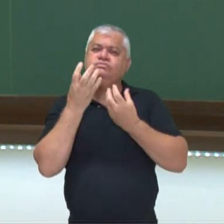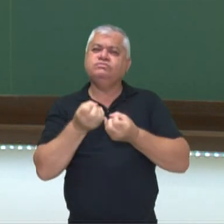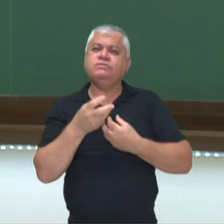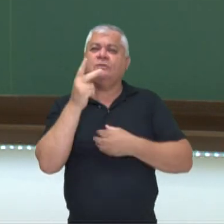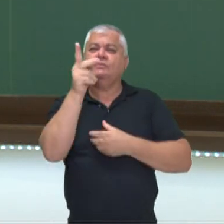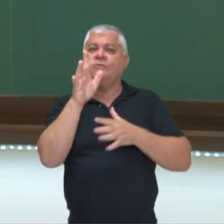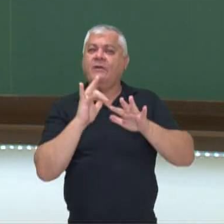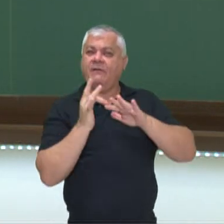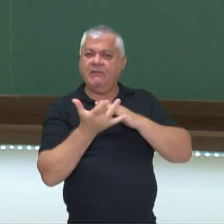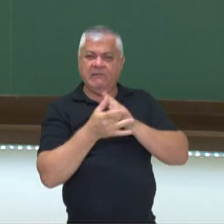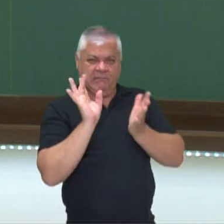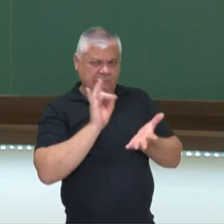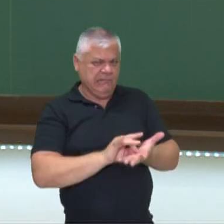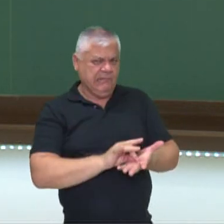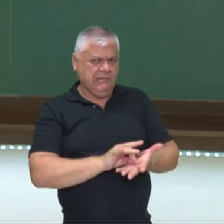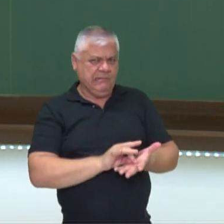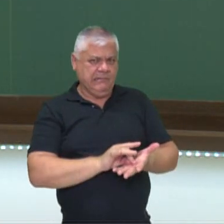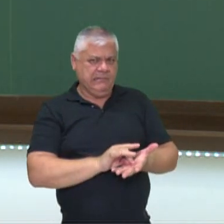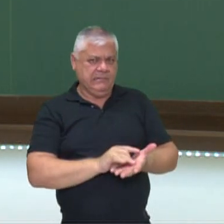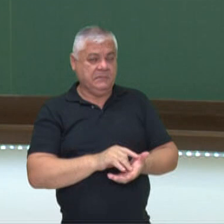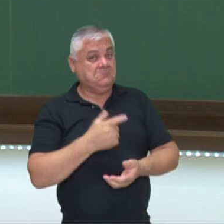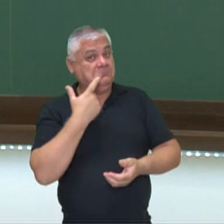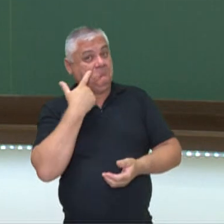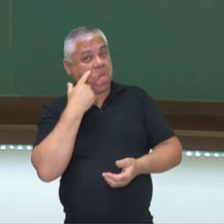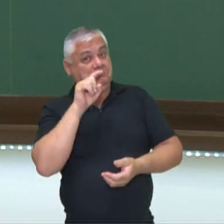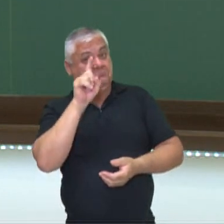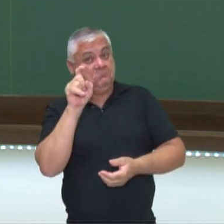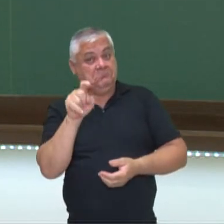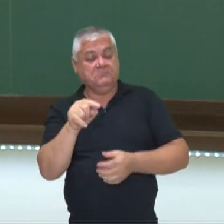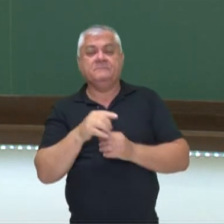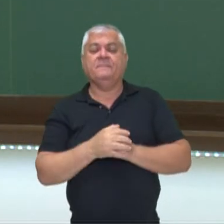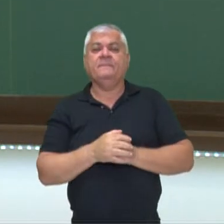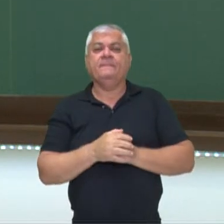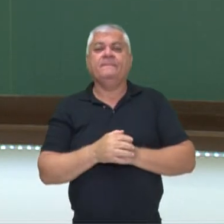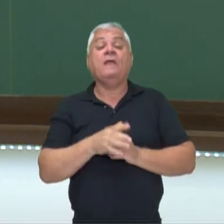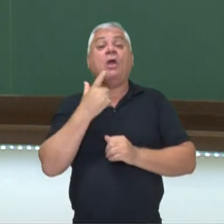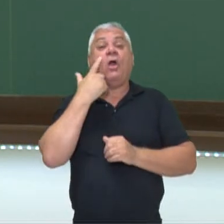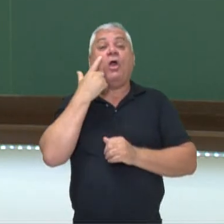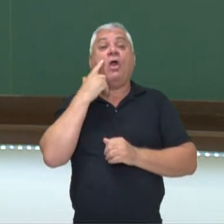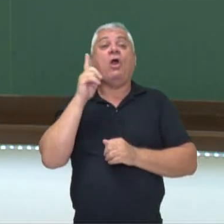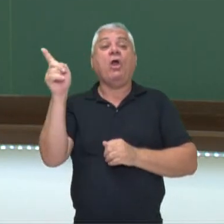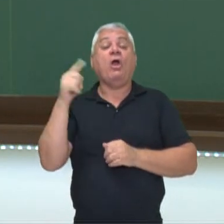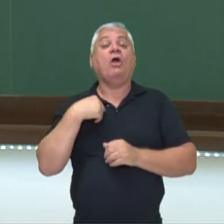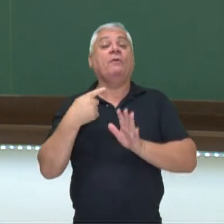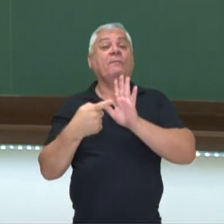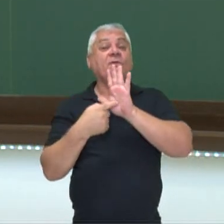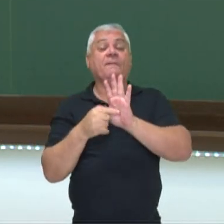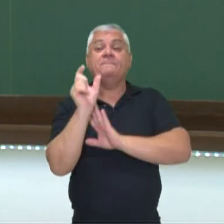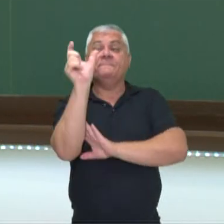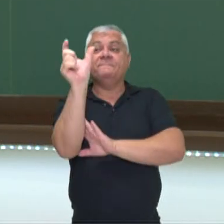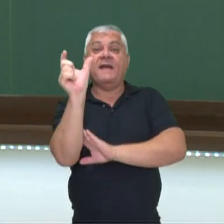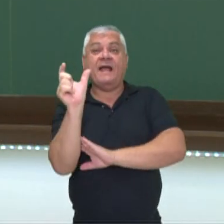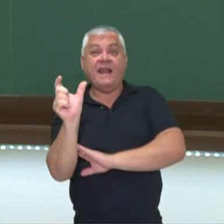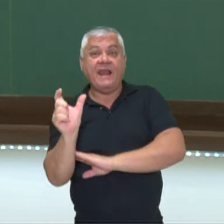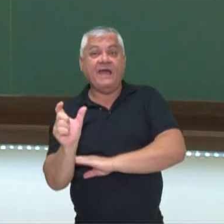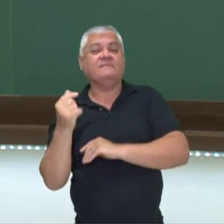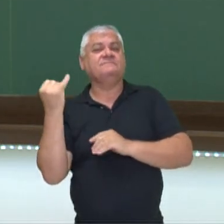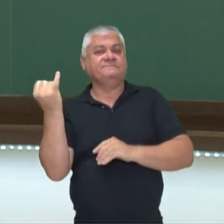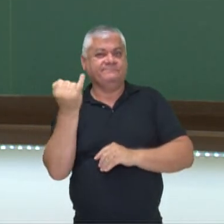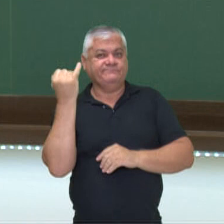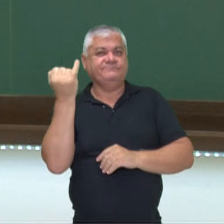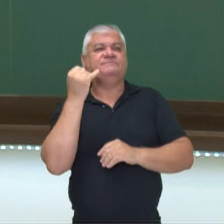suas redes. Será que é isso? Olha lá. Muito bem. Então, aqui eu trouxe algumas palavras chaves